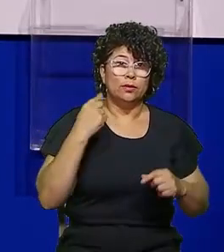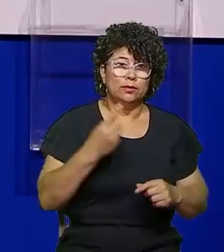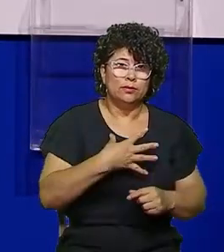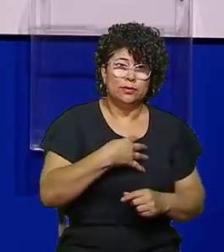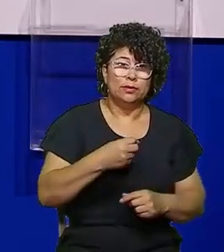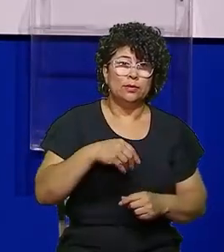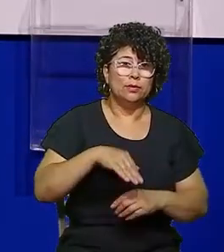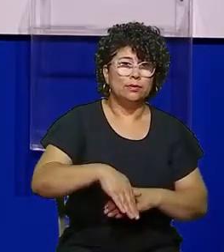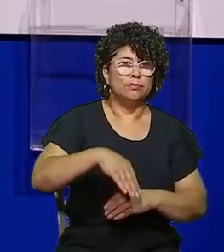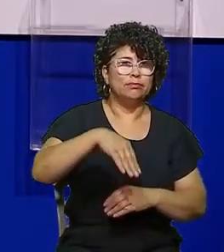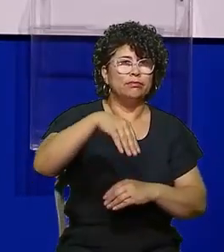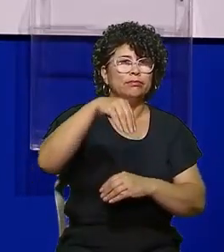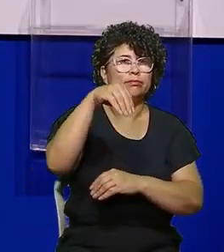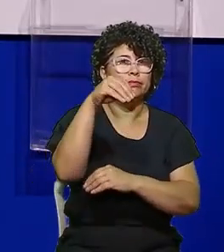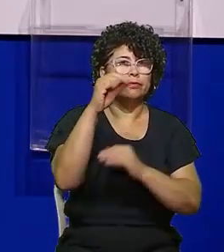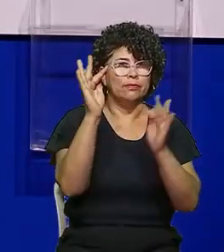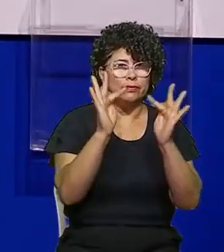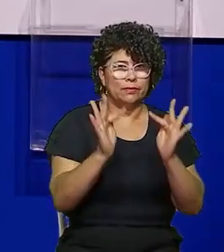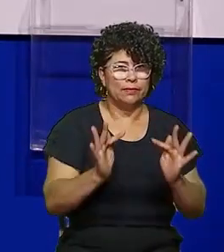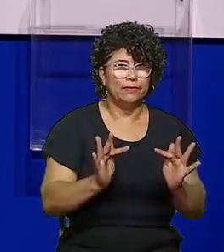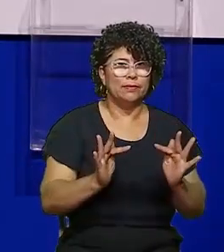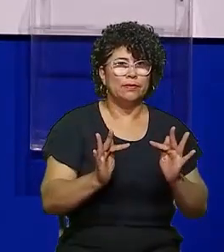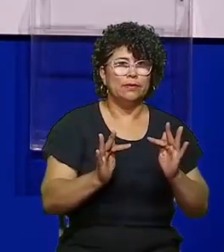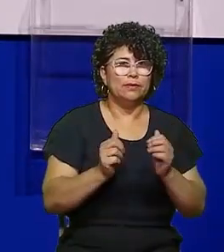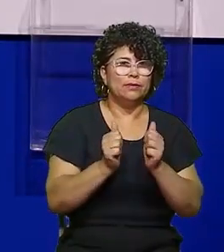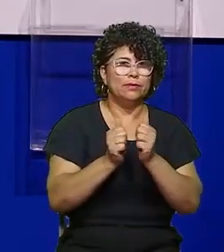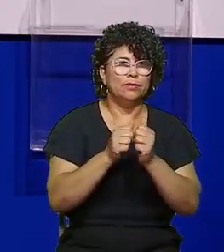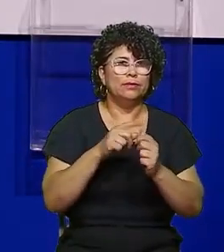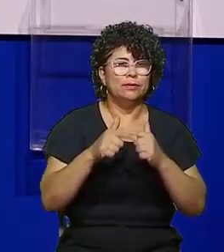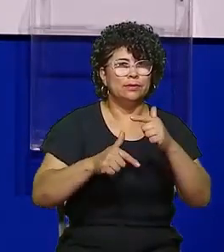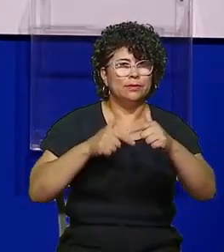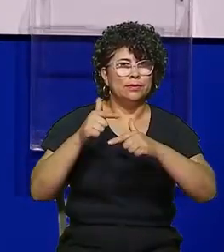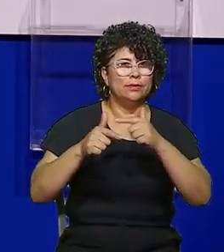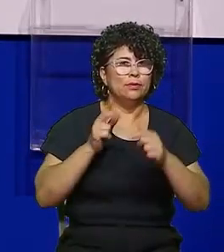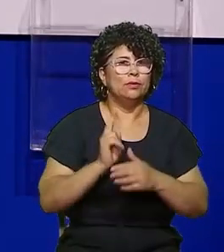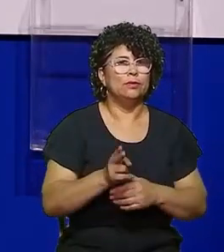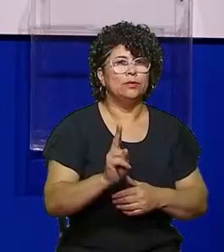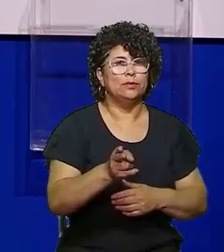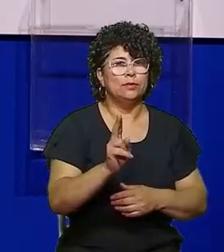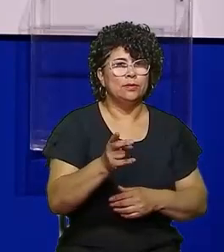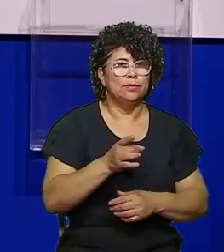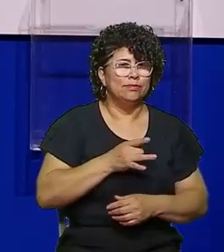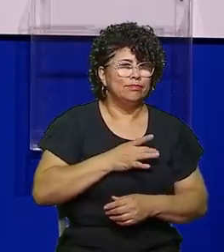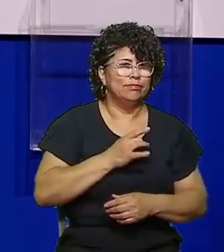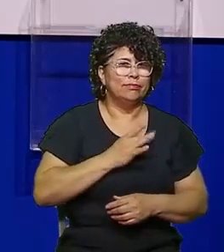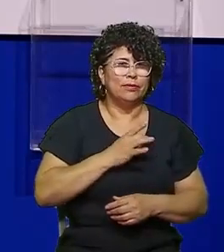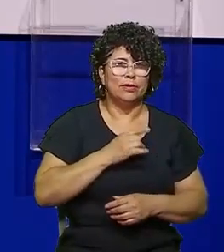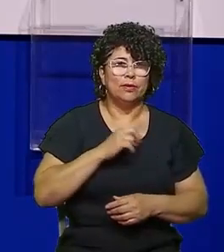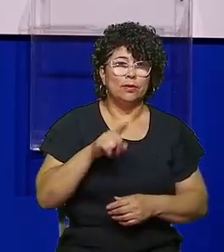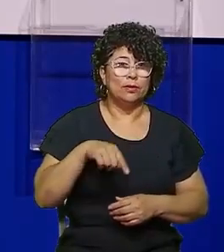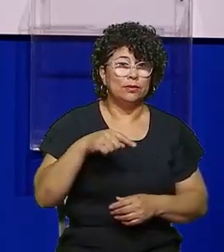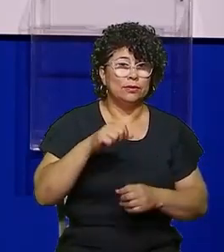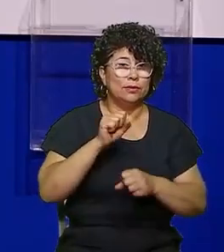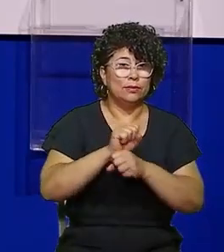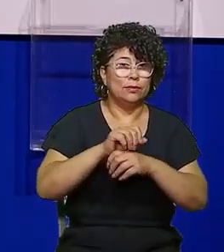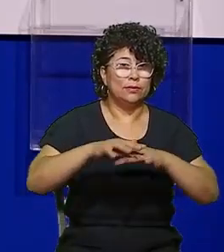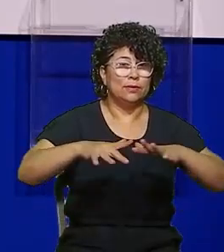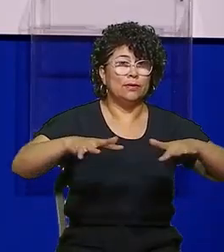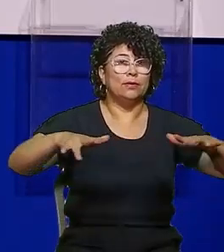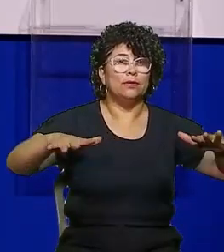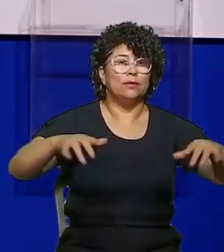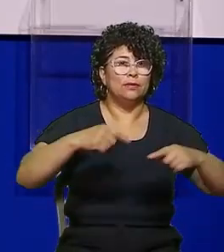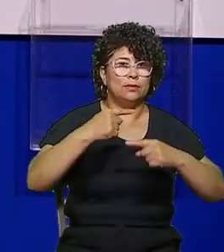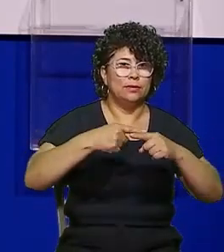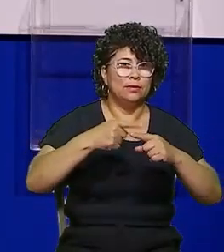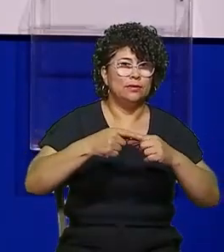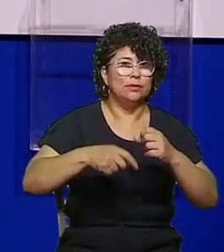felizes, fiéis herdeiros do medo. Eles povoam a cidade. Depois